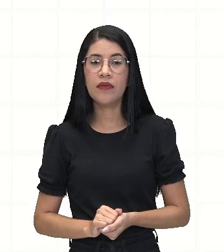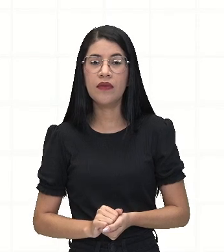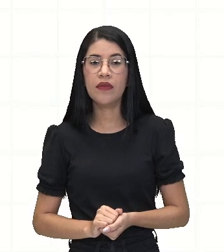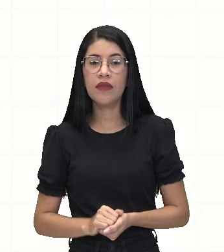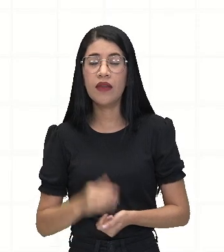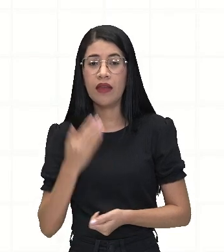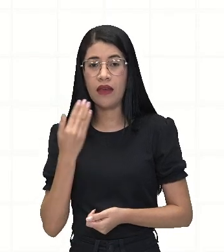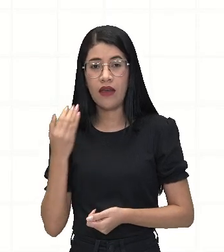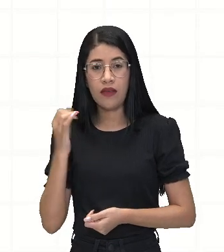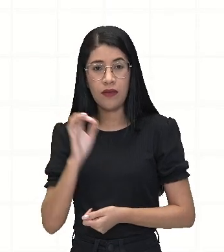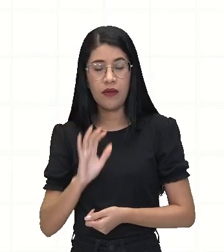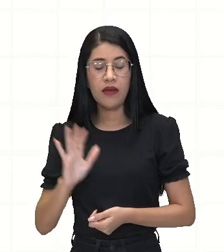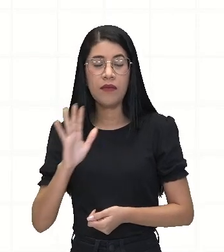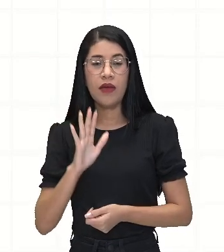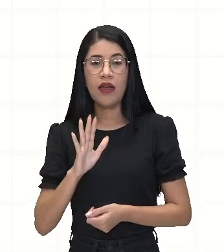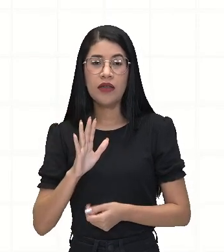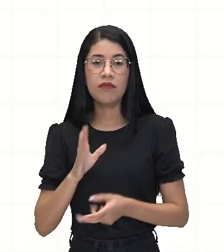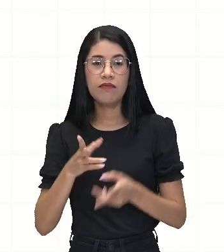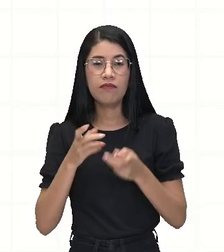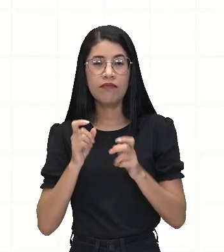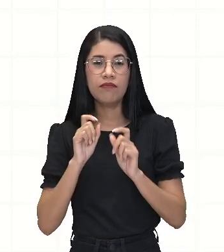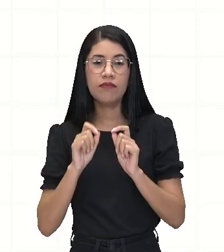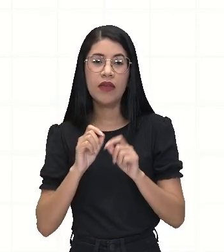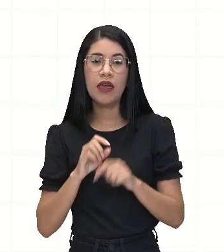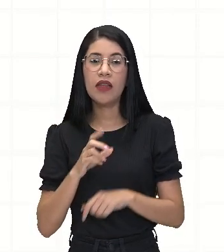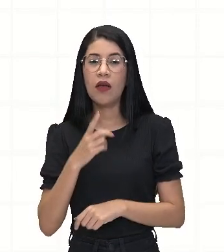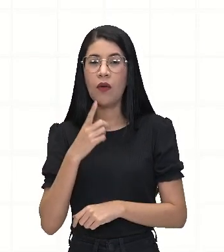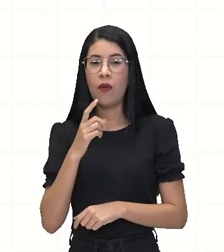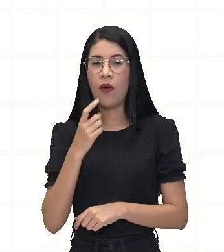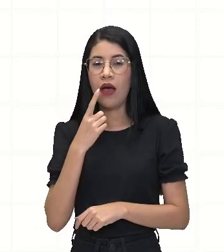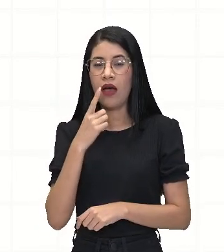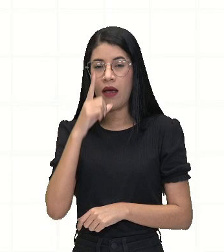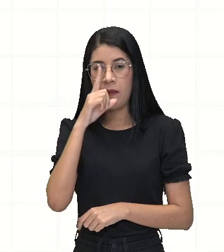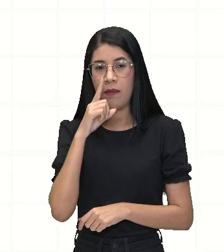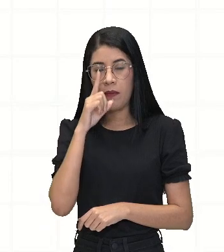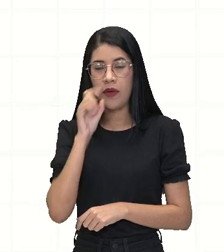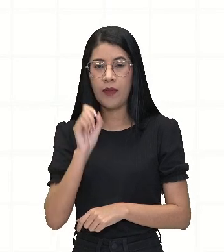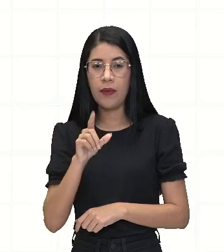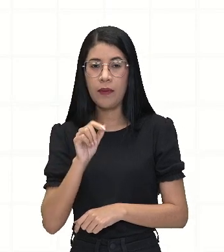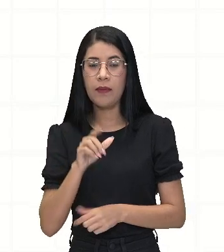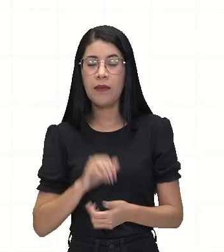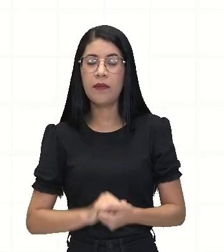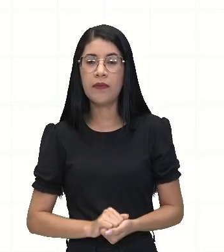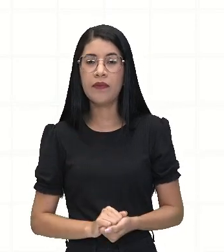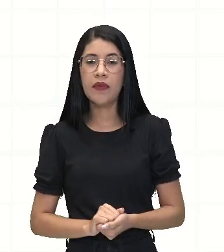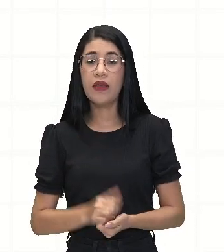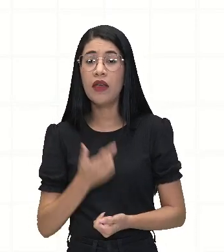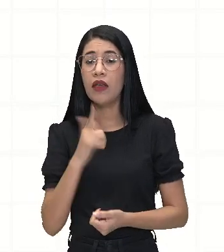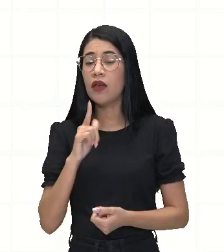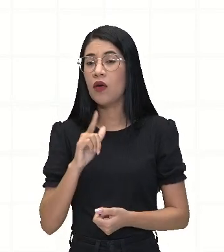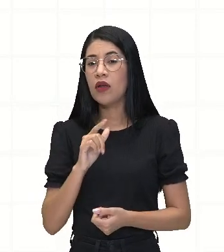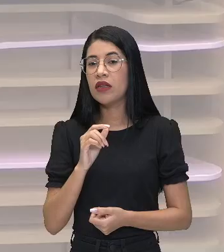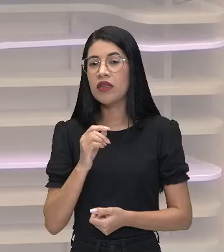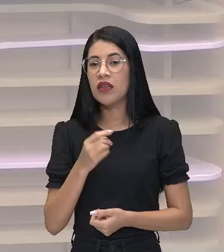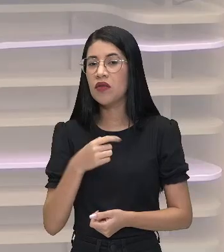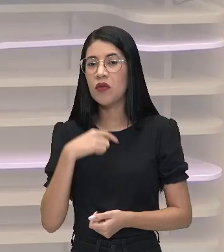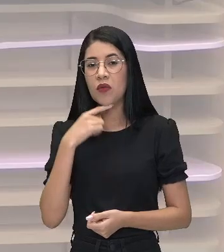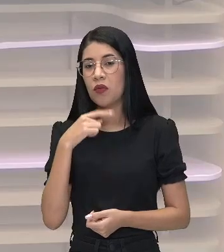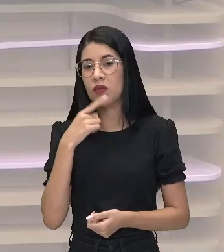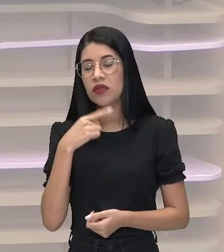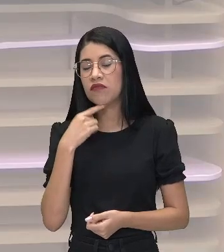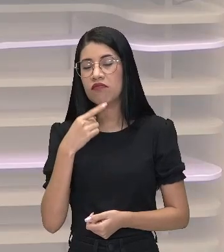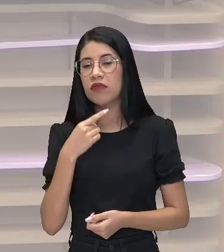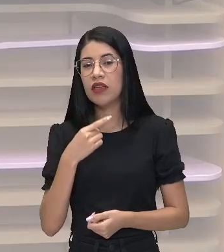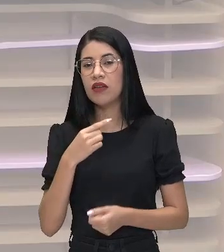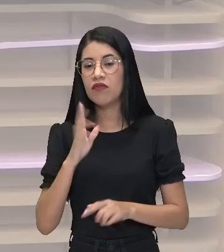que são capitanias que se destacaram, né? E outras que acabaram fracassando, né? Não tiveram